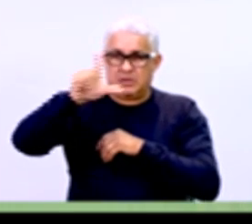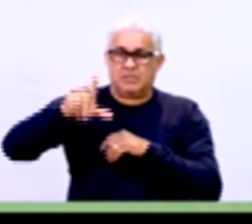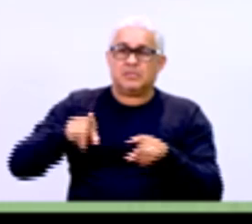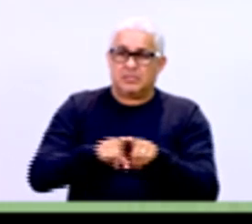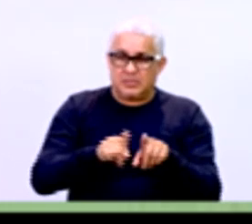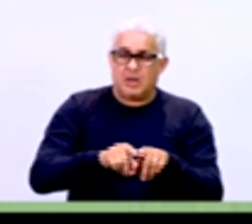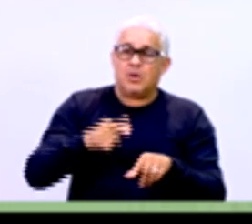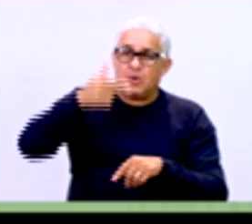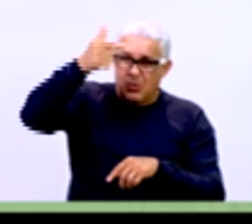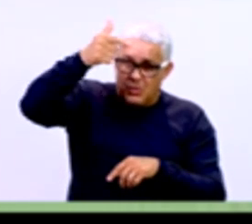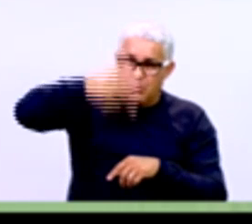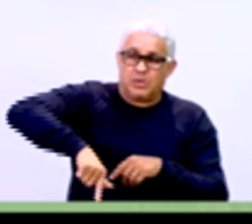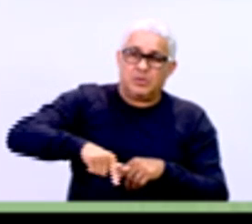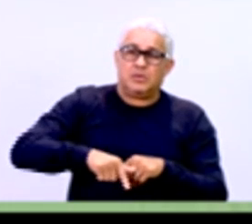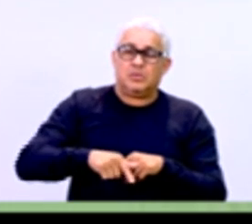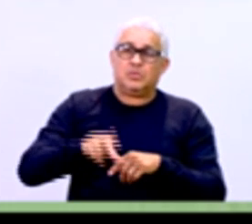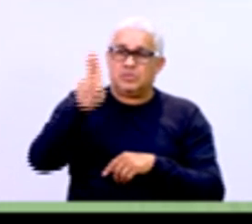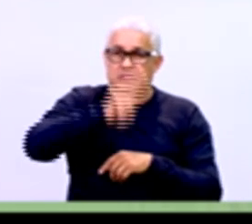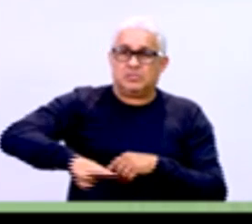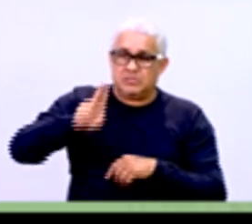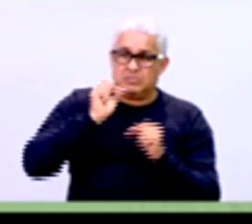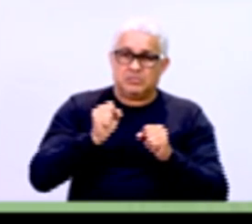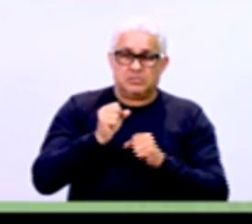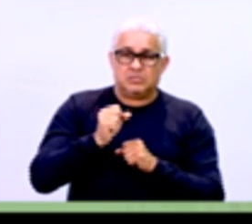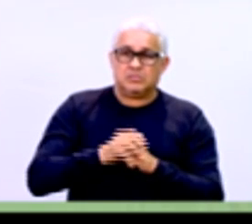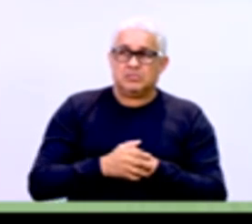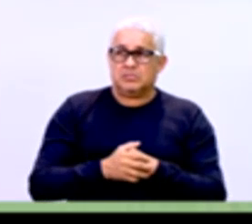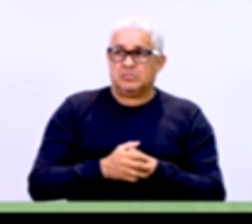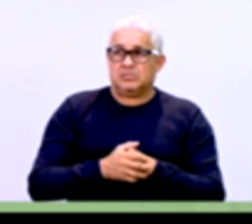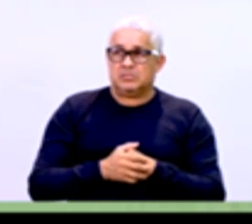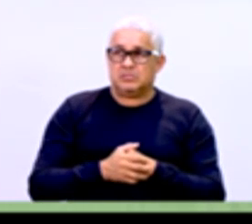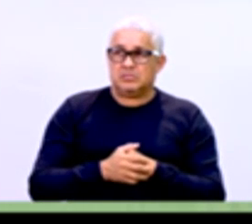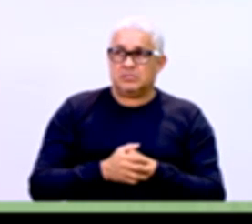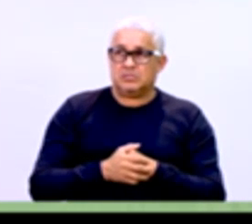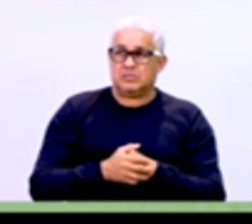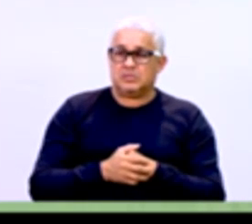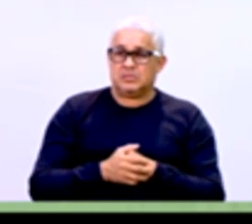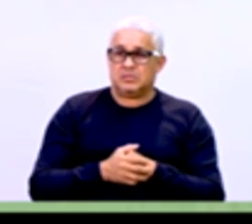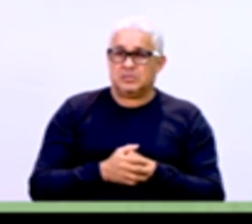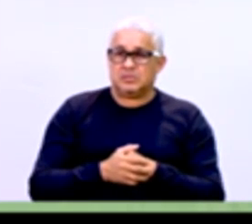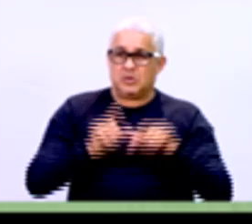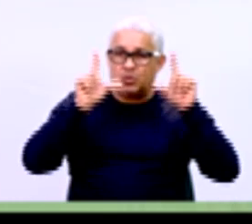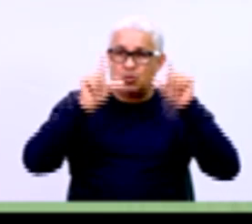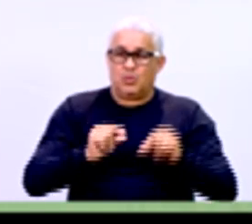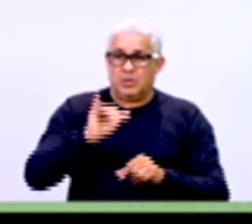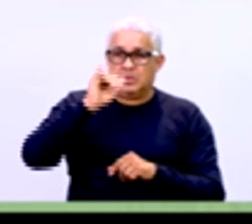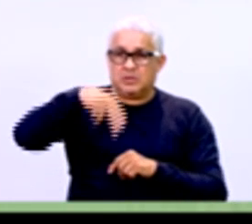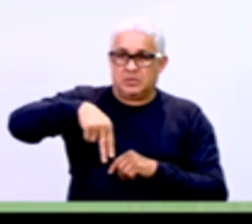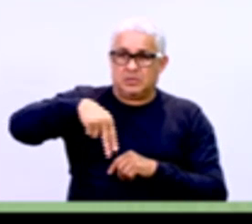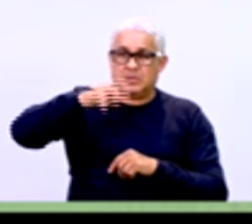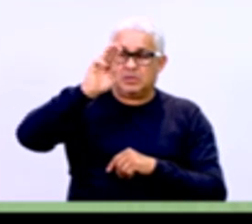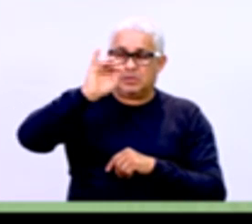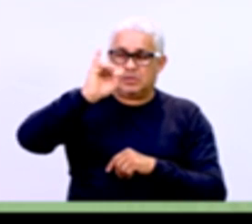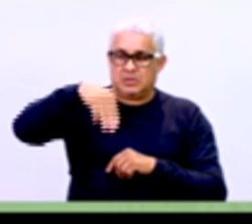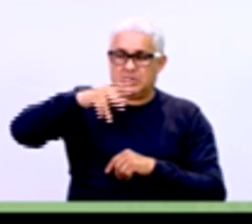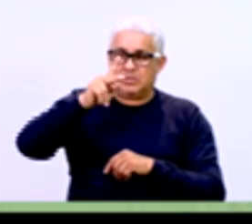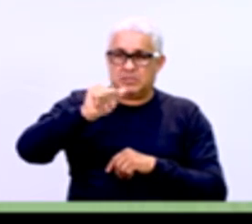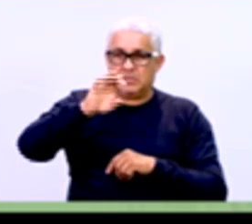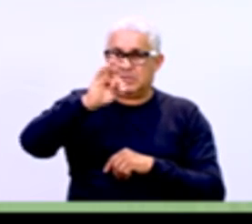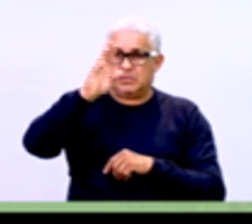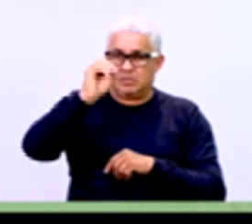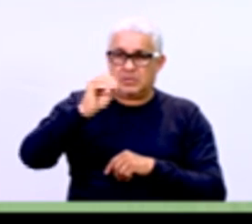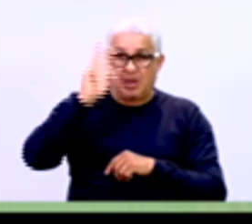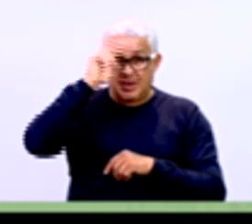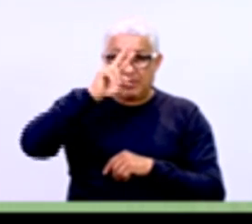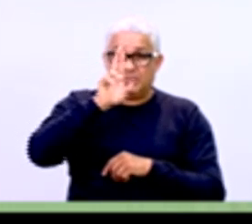componentes eletroeletrônicos pode ser vista como uma das alternativas para a redução de impactos ambientais? Olha lá, lembra dos